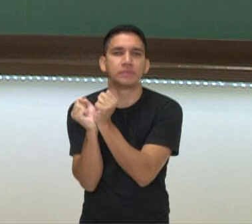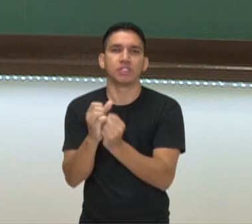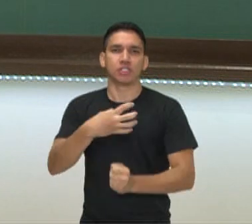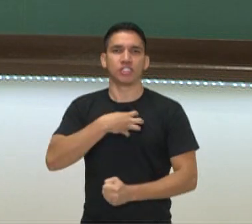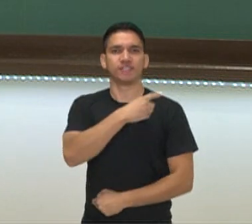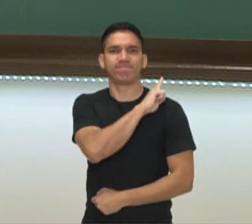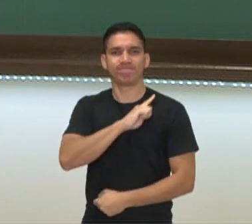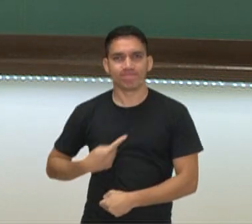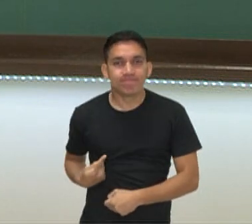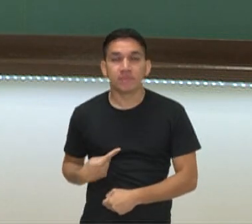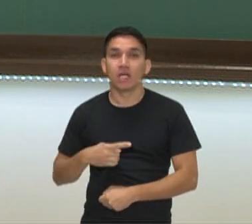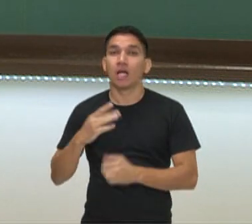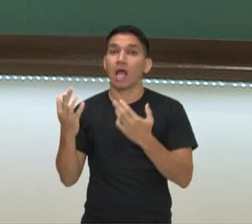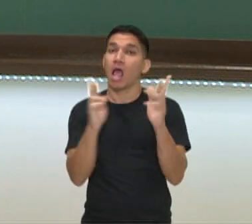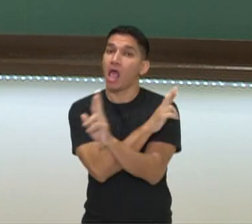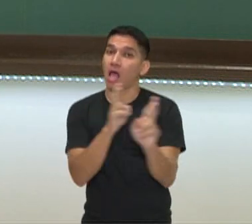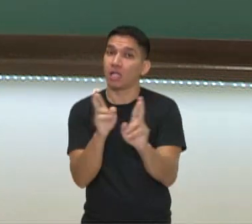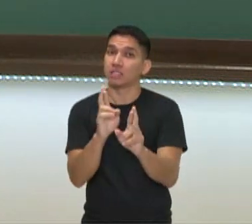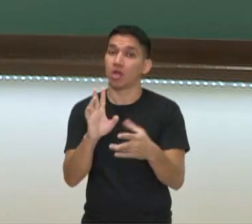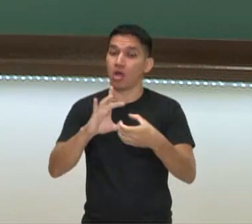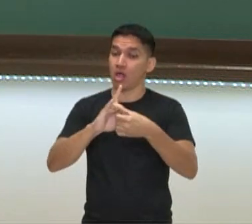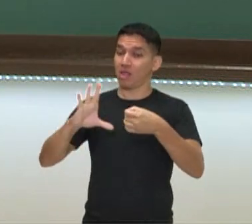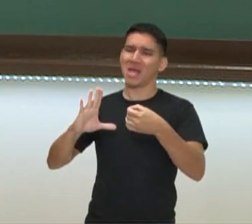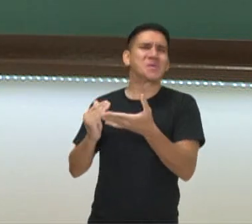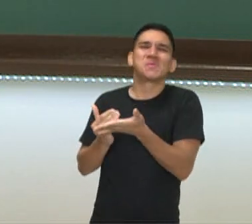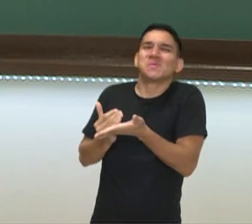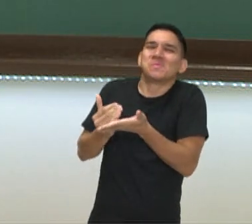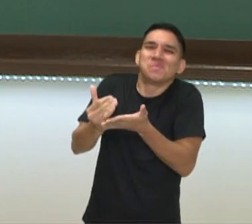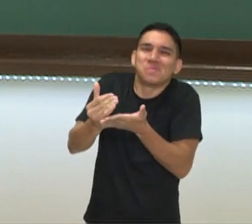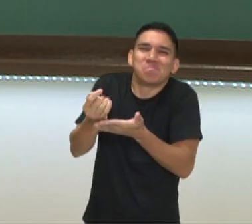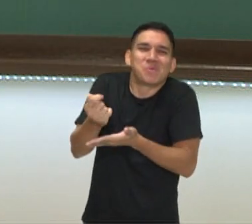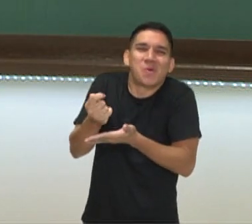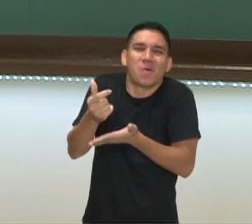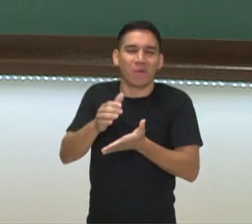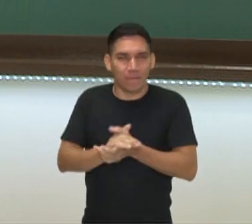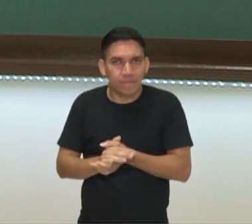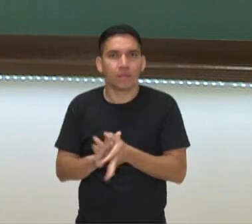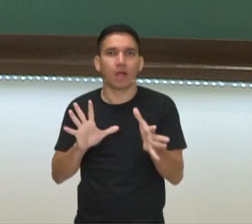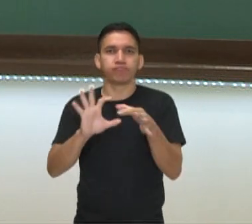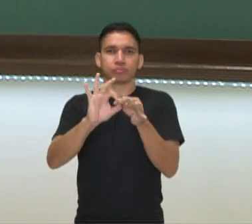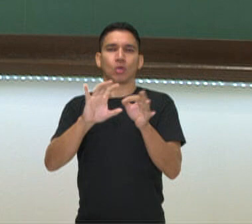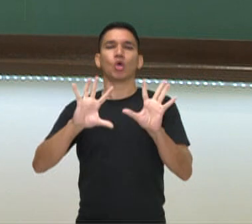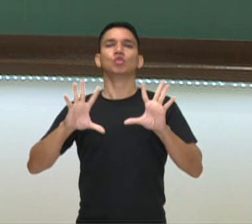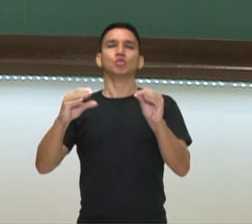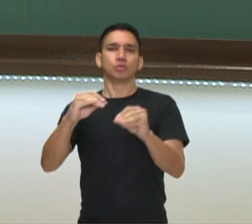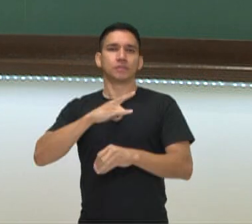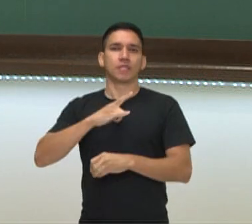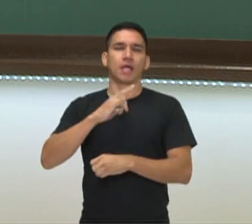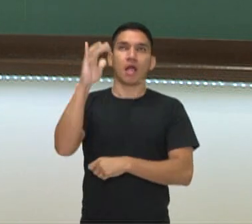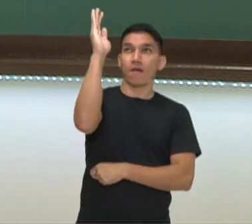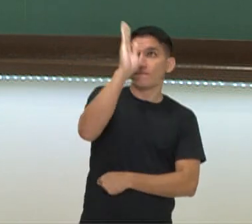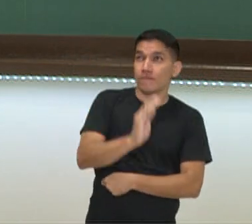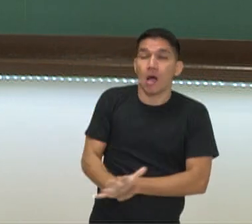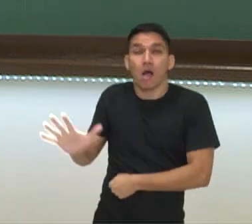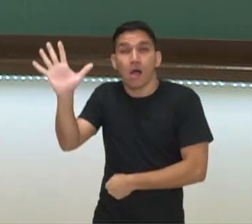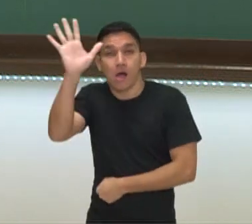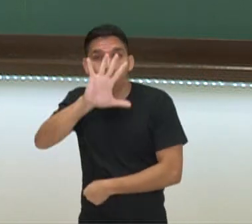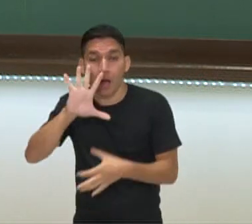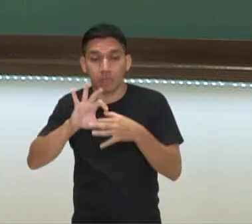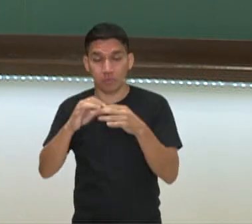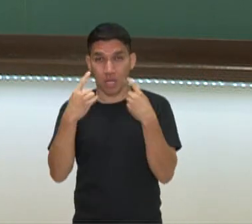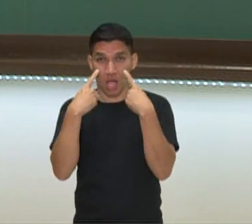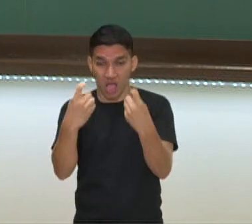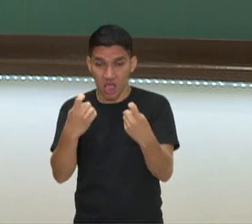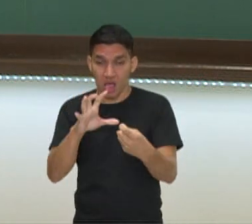termos de democracia, era muito principiante, né, atrelava todas as relações da federação ainda a alguns interesses locais